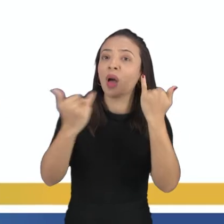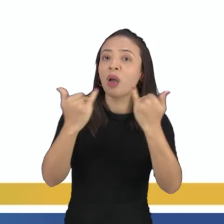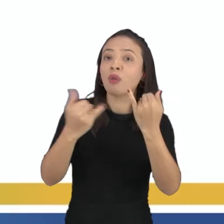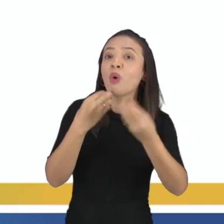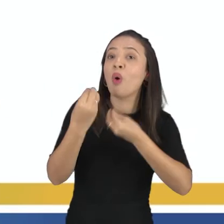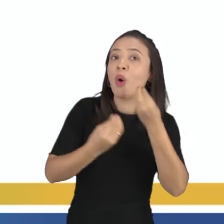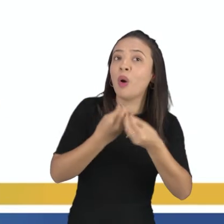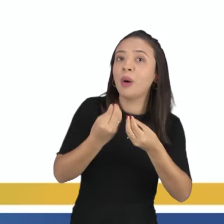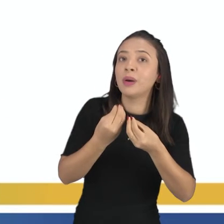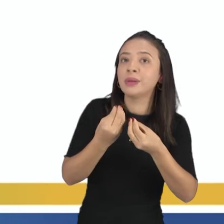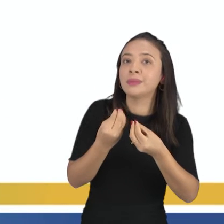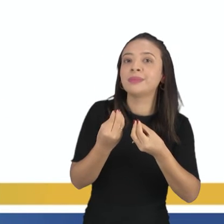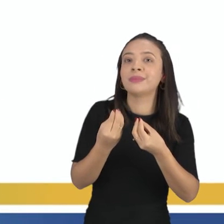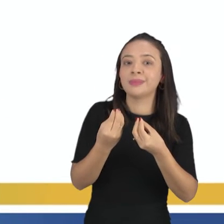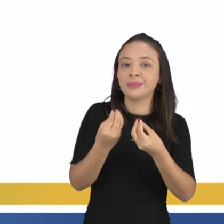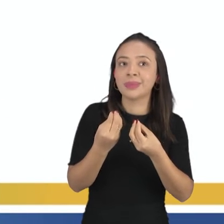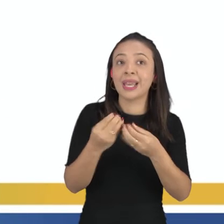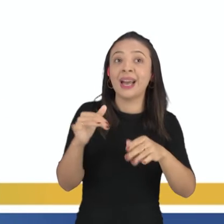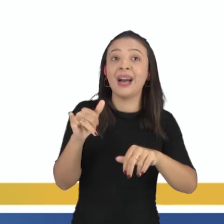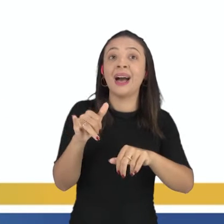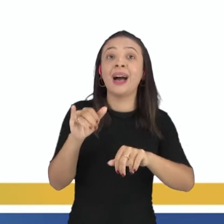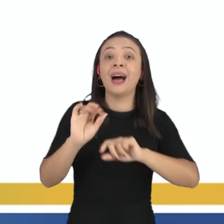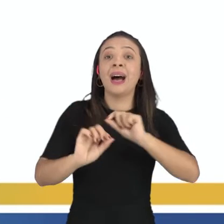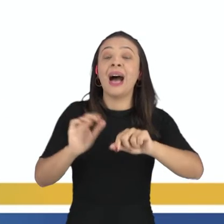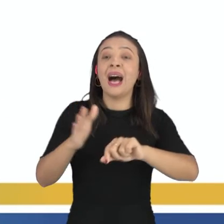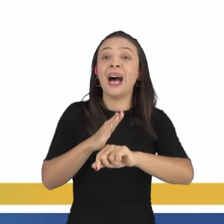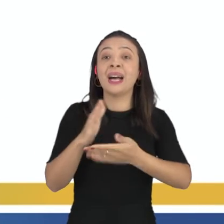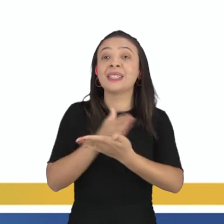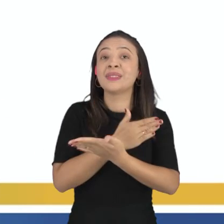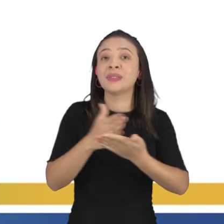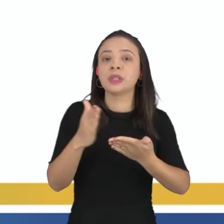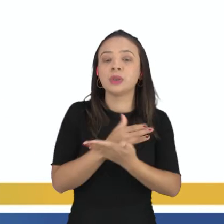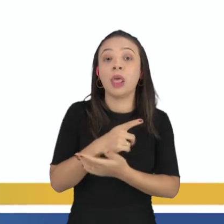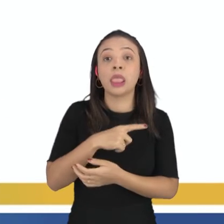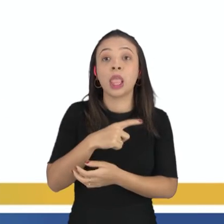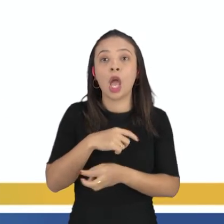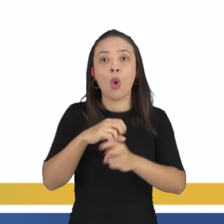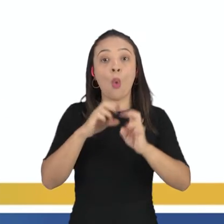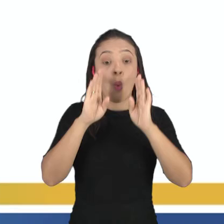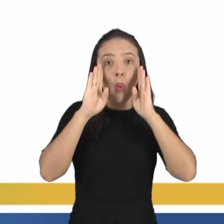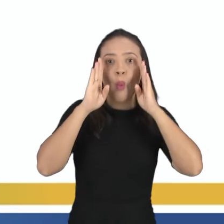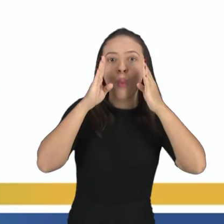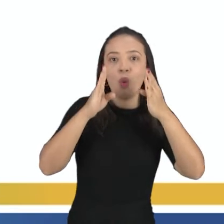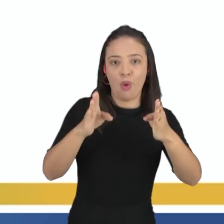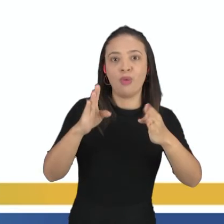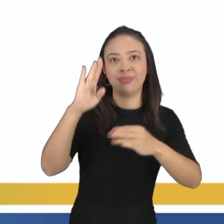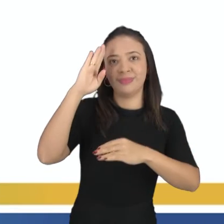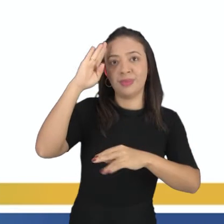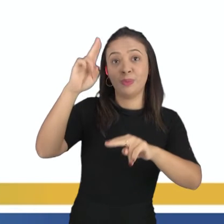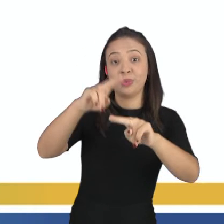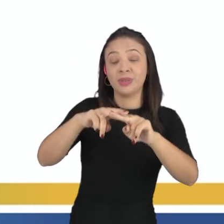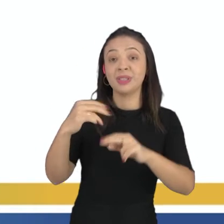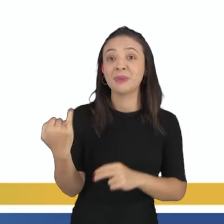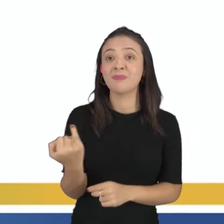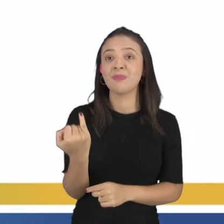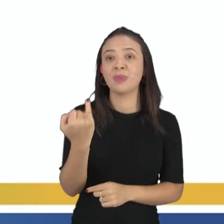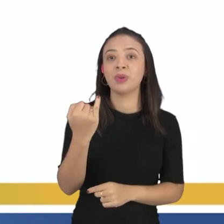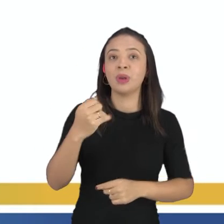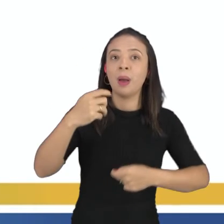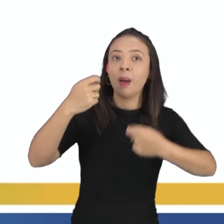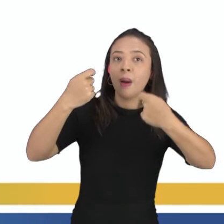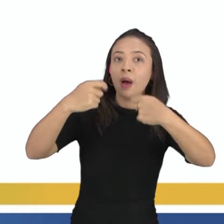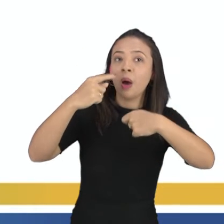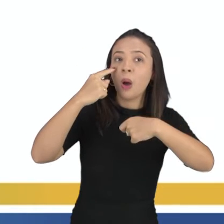dessa forma se tornam muitas vezes tendenciosas. Nesse sentido, é necessário analisar tal